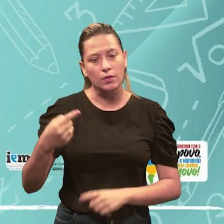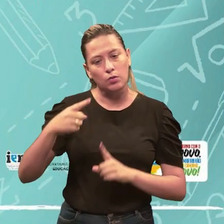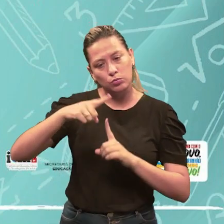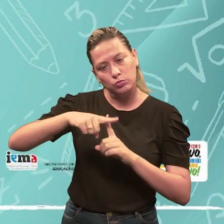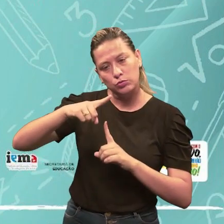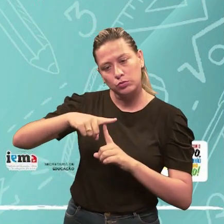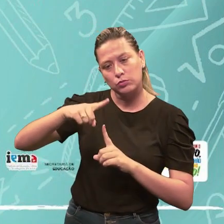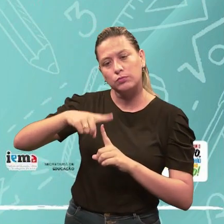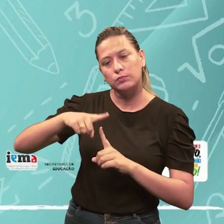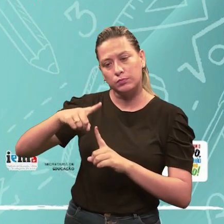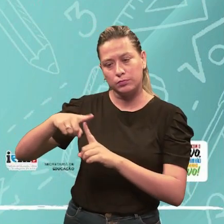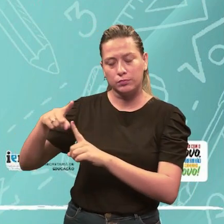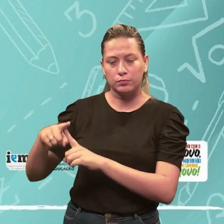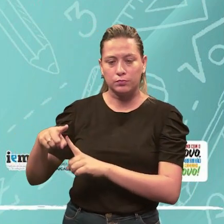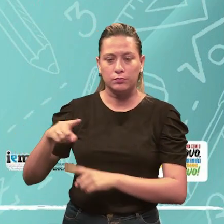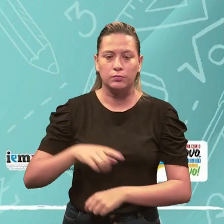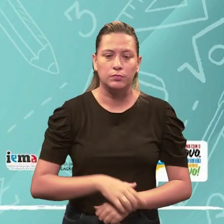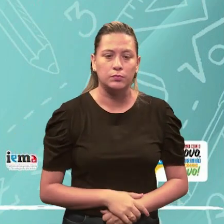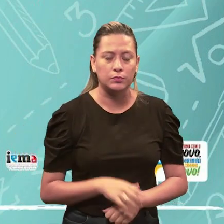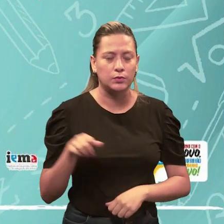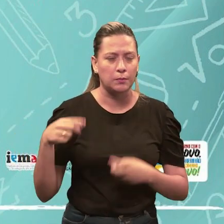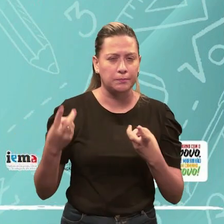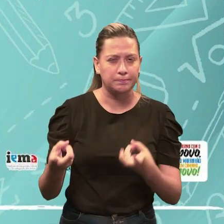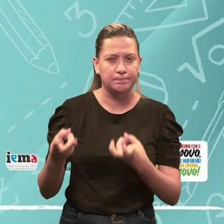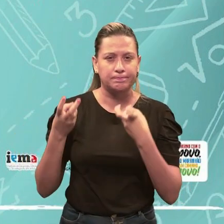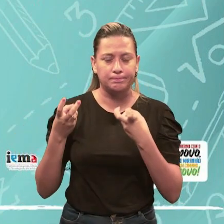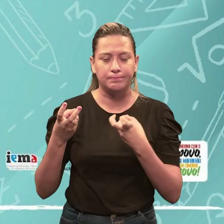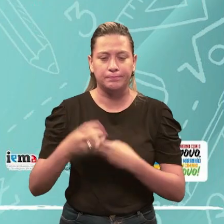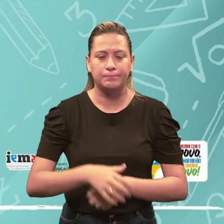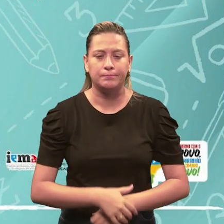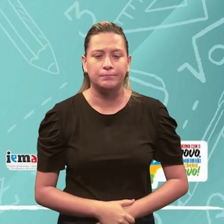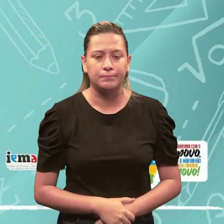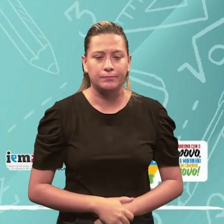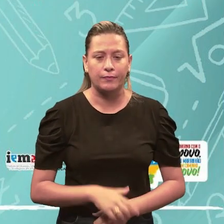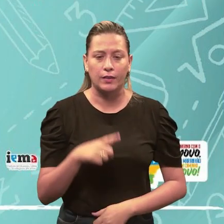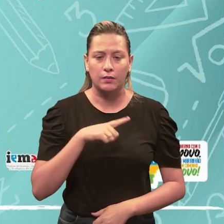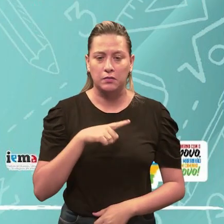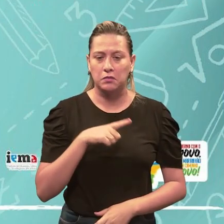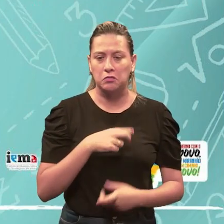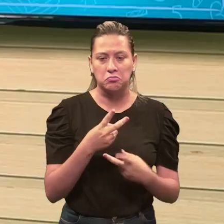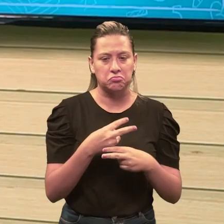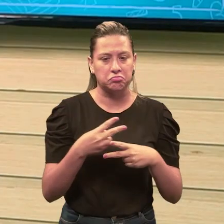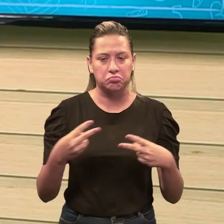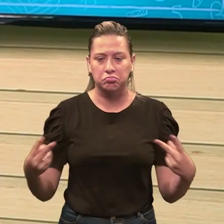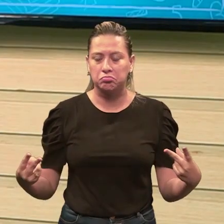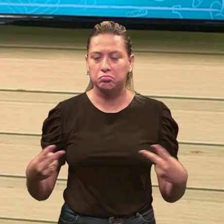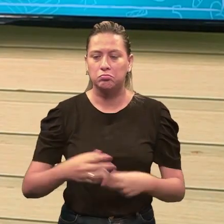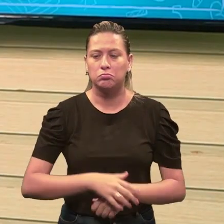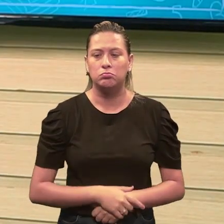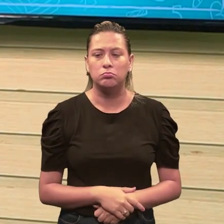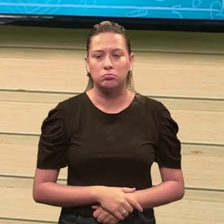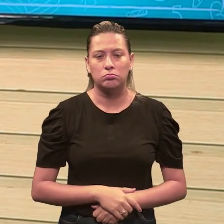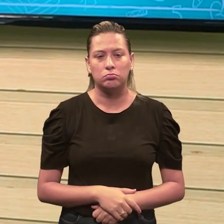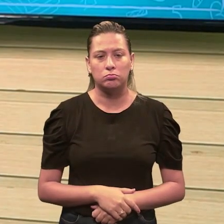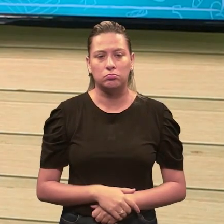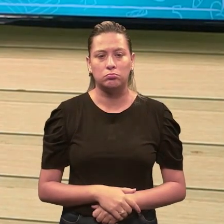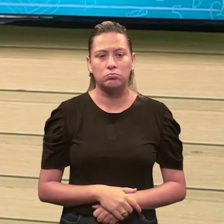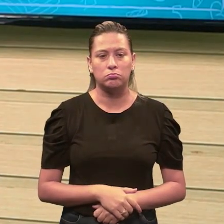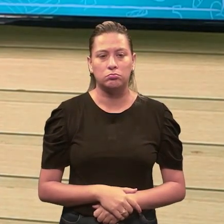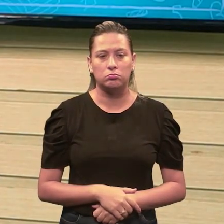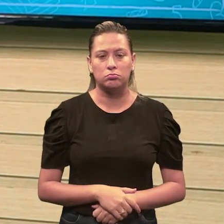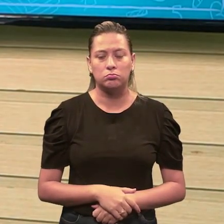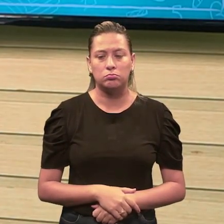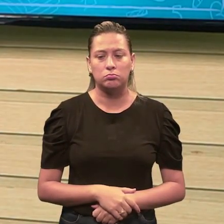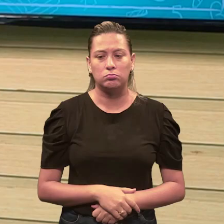indutores, são diversos, se você perceber, tem várias formas, mas na maioria das vezes nos